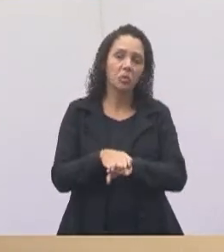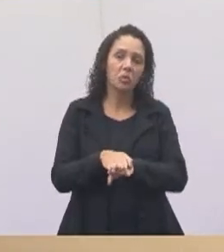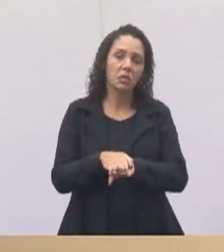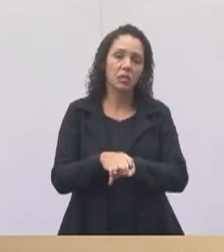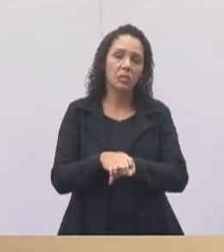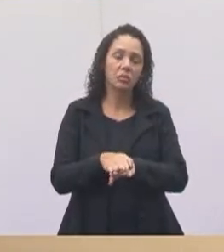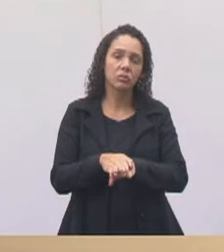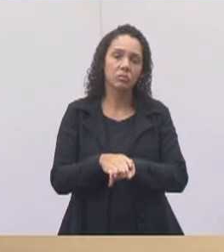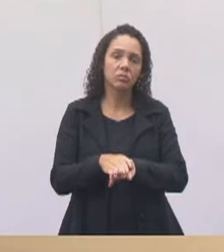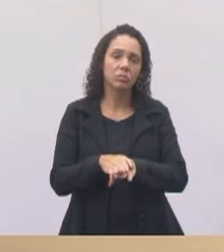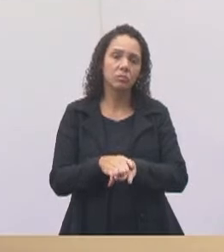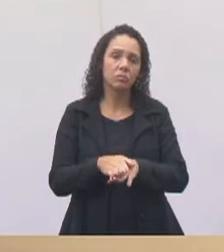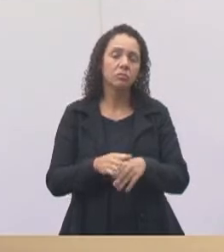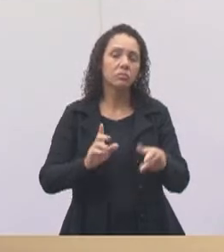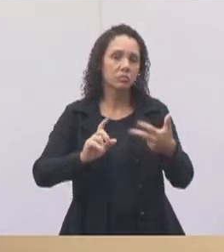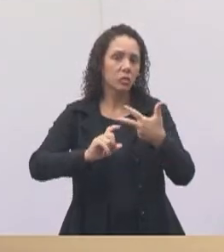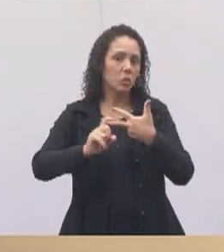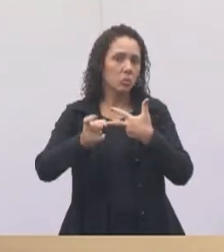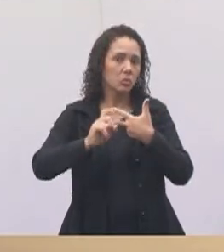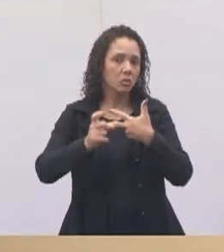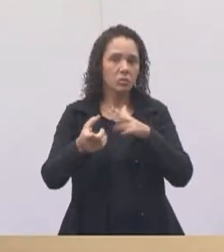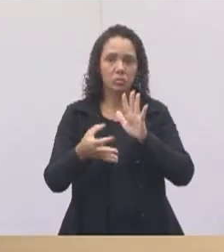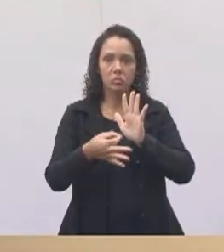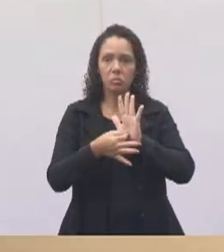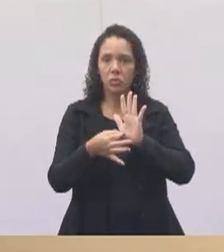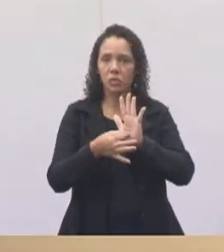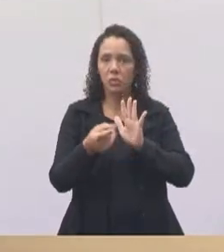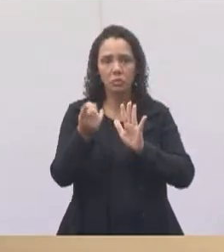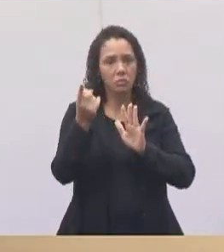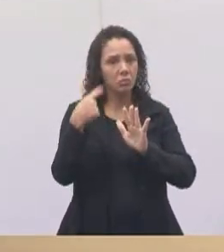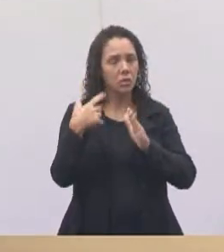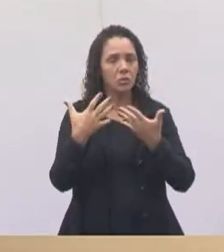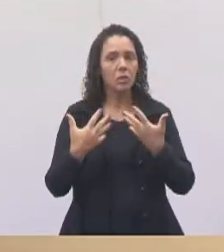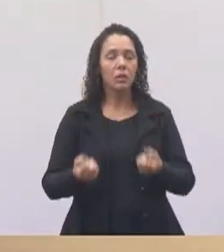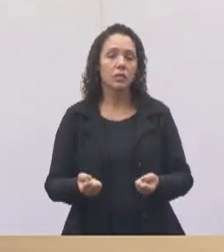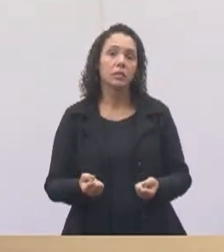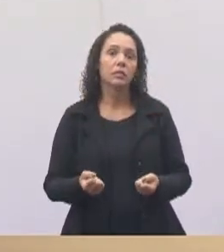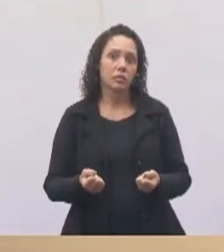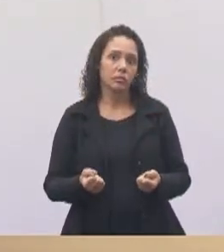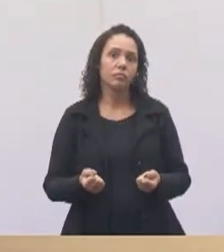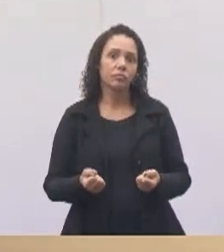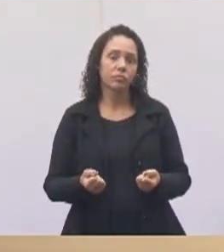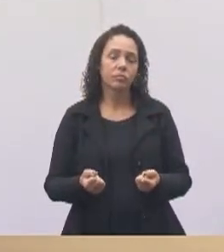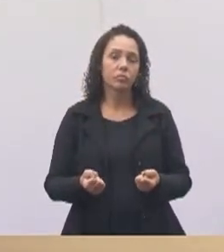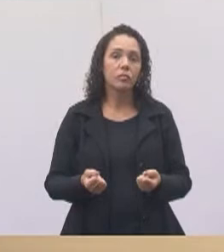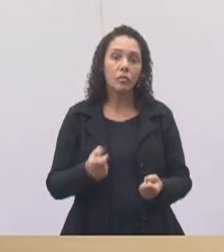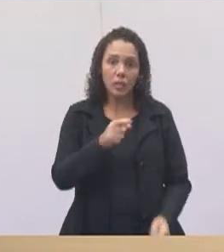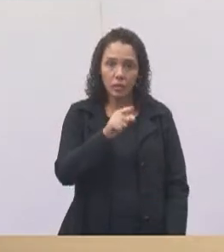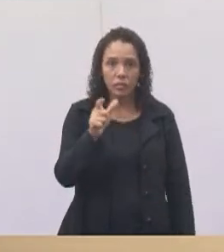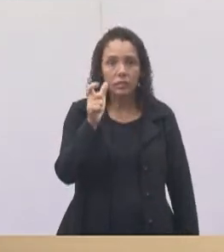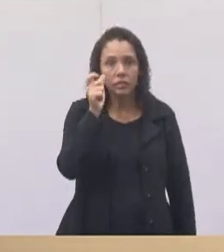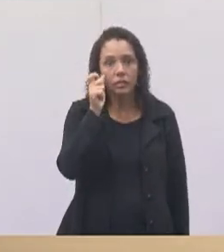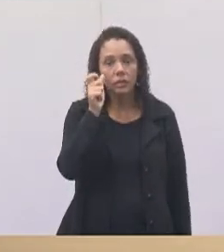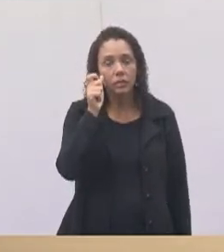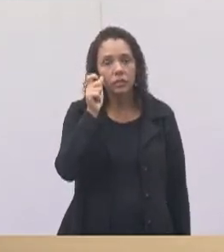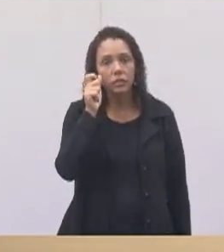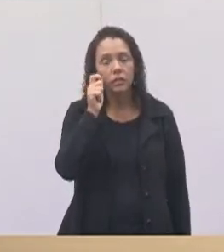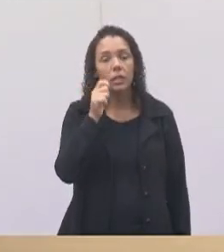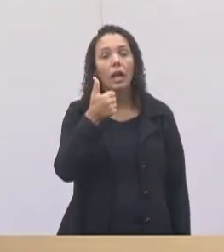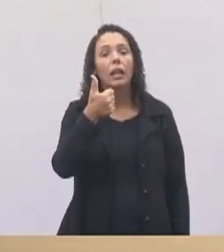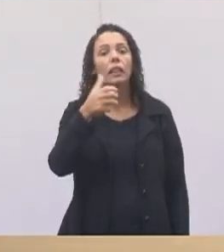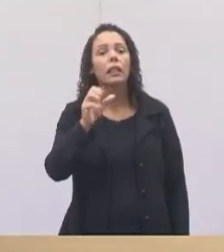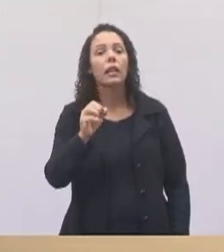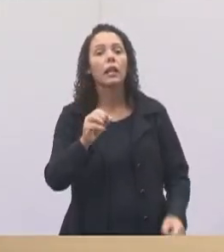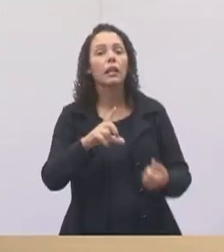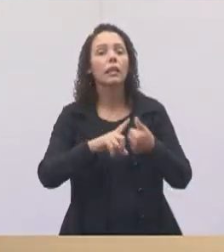o parecer do executivo. E, por surpresa de você que está nos assistindo e você que está em casa, dos 10 artigos,